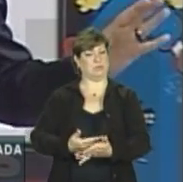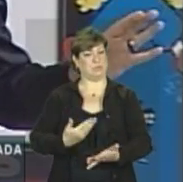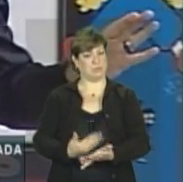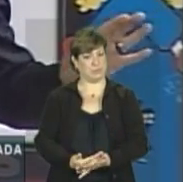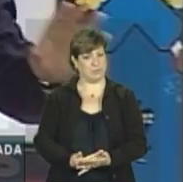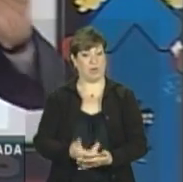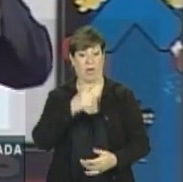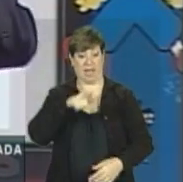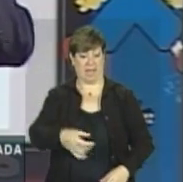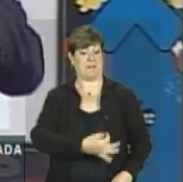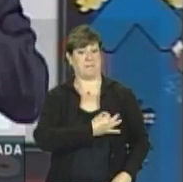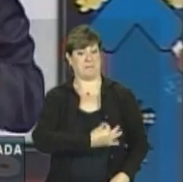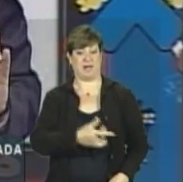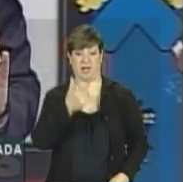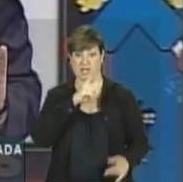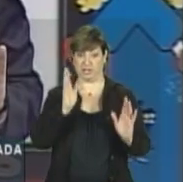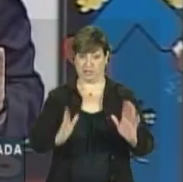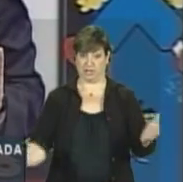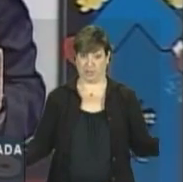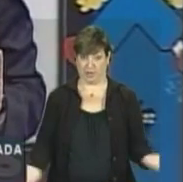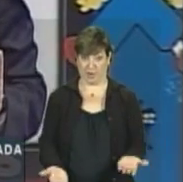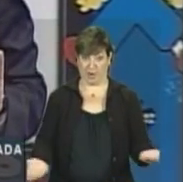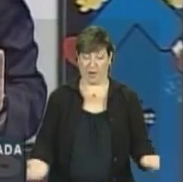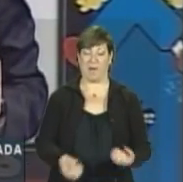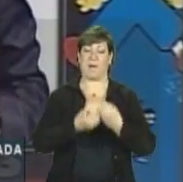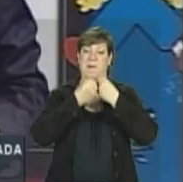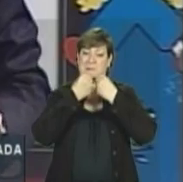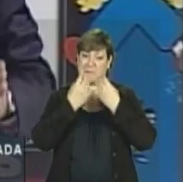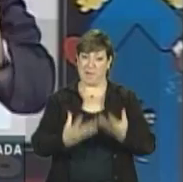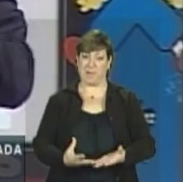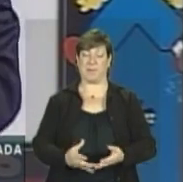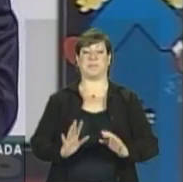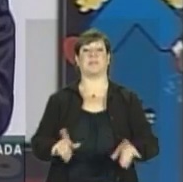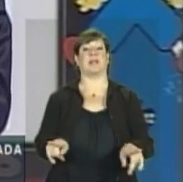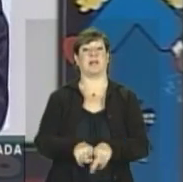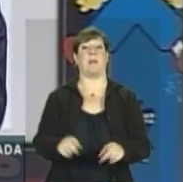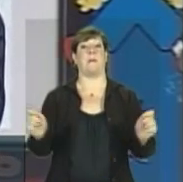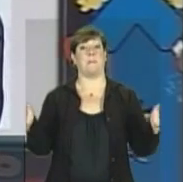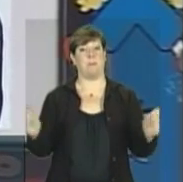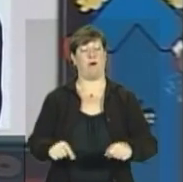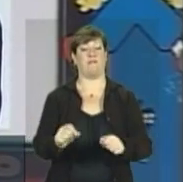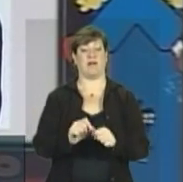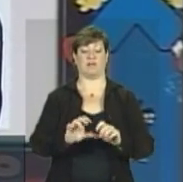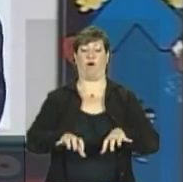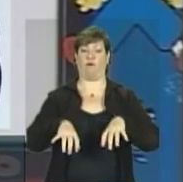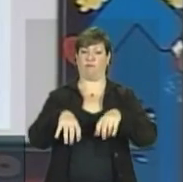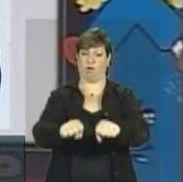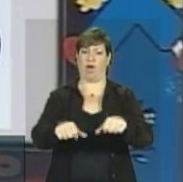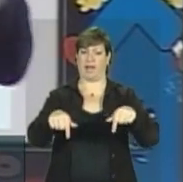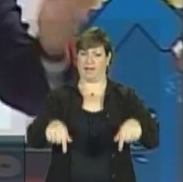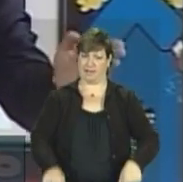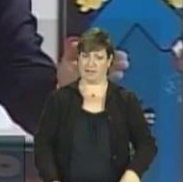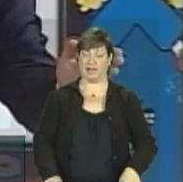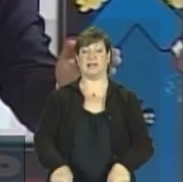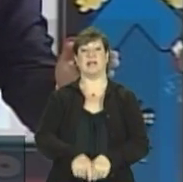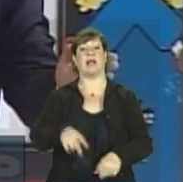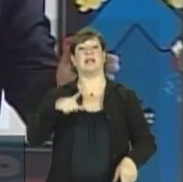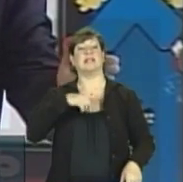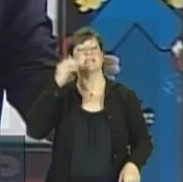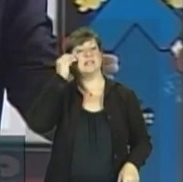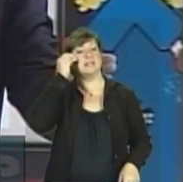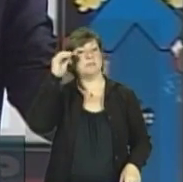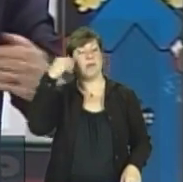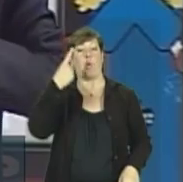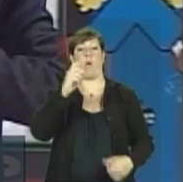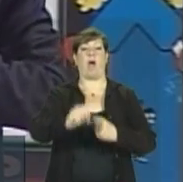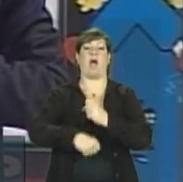passaporte carimbado para estudar nas melhores universidades do mundo. Agora, pode fazer a graduação aqui e ter a experiência de ficar 1 ano lá